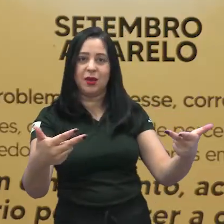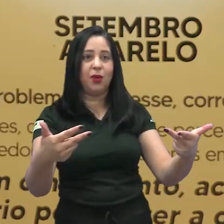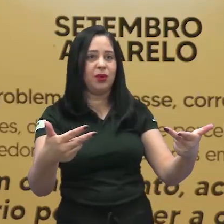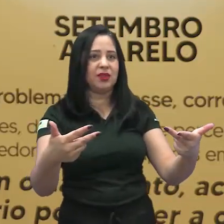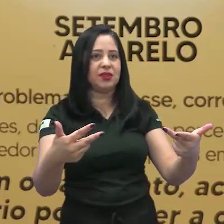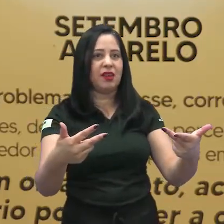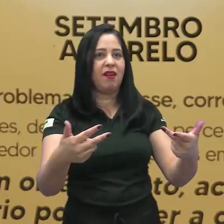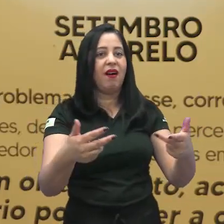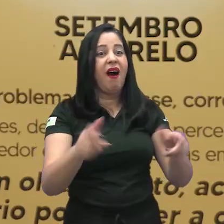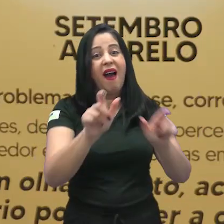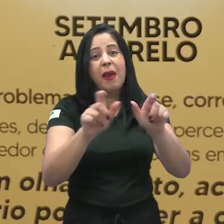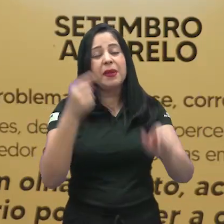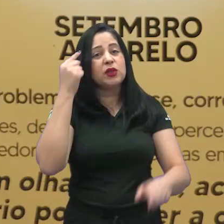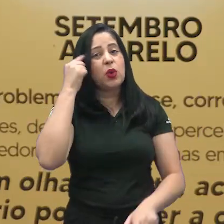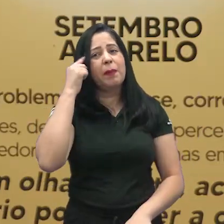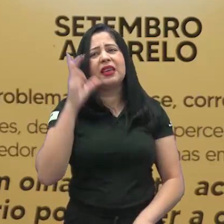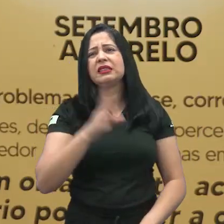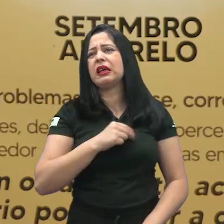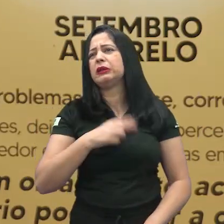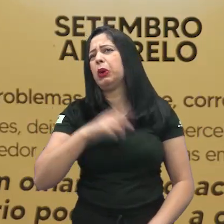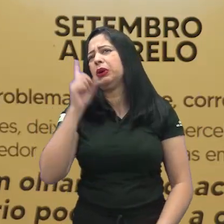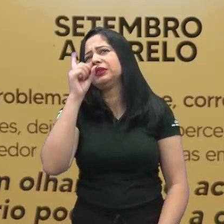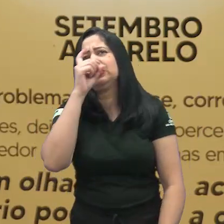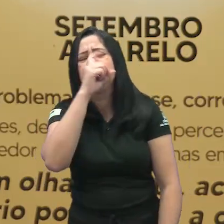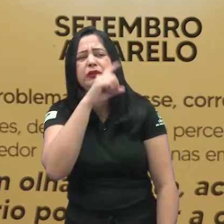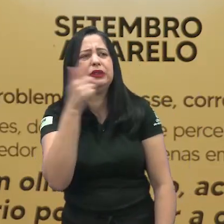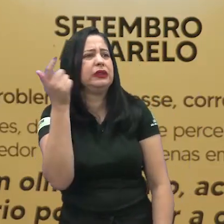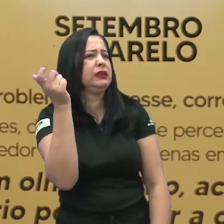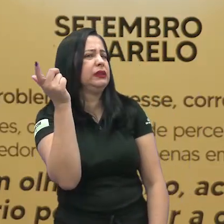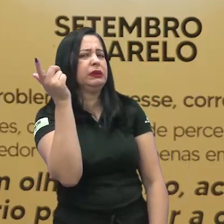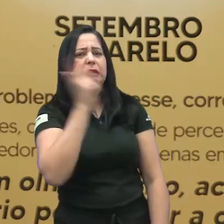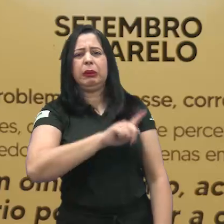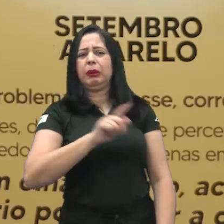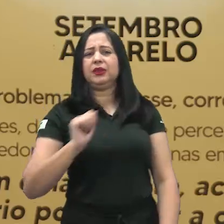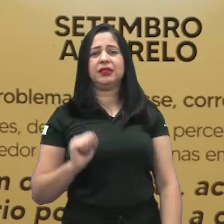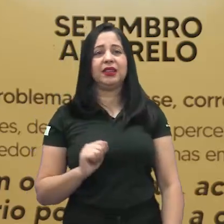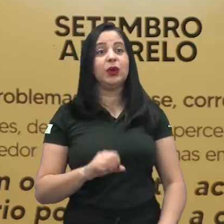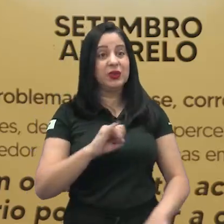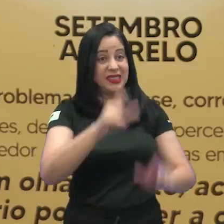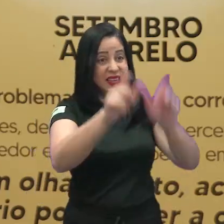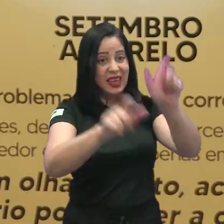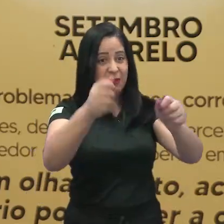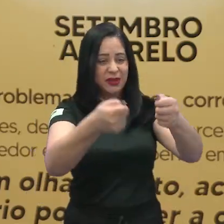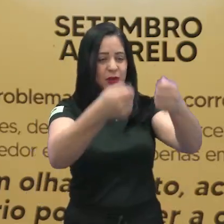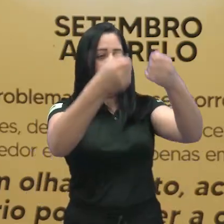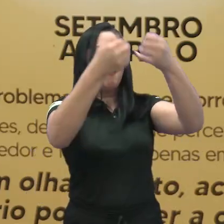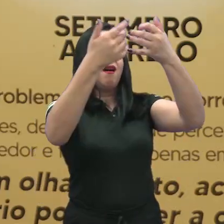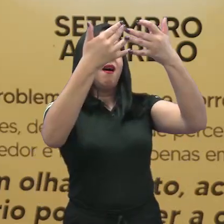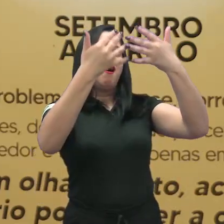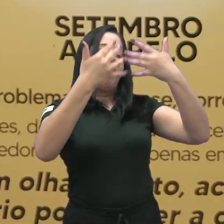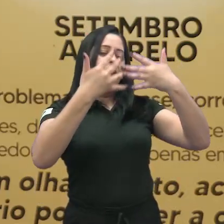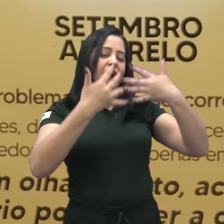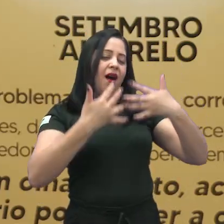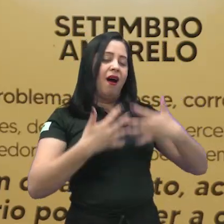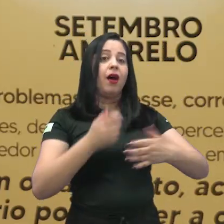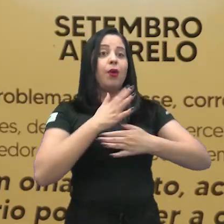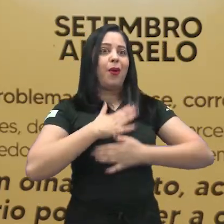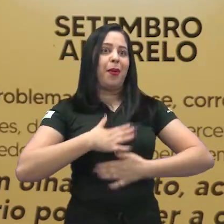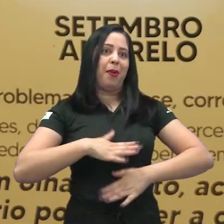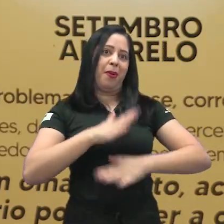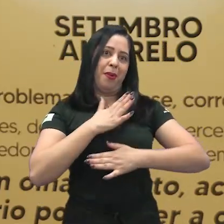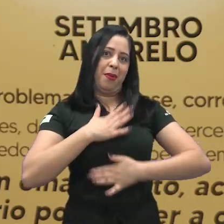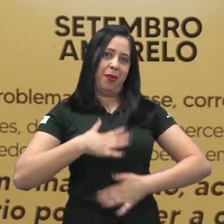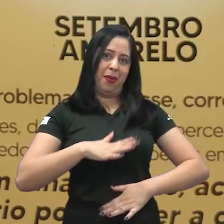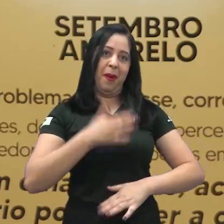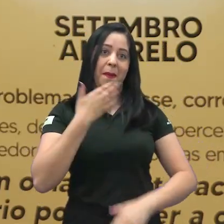mim, né? E quando ela se esvazia dessa angústia contando para alguém a situação, né, internamente os sentimentos dela vão para um outro lugar. Então